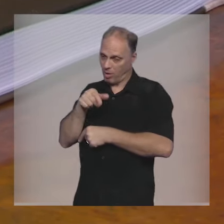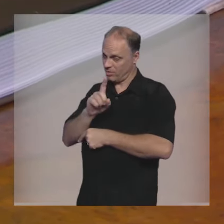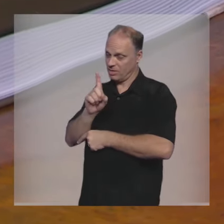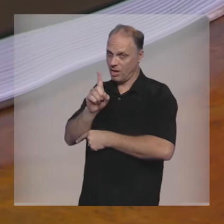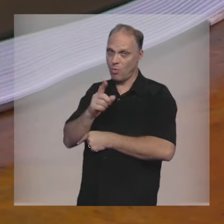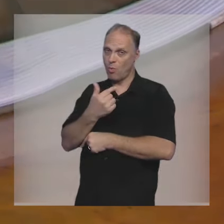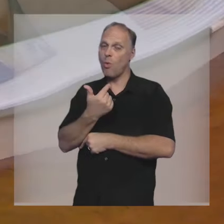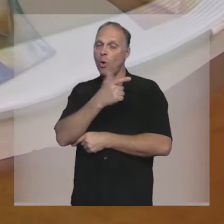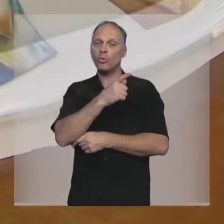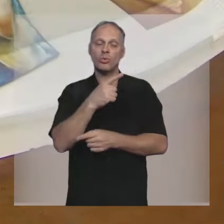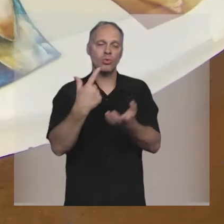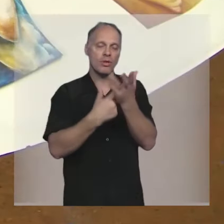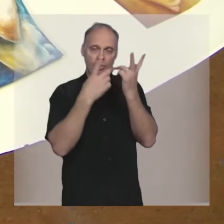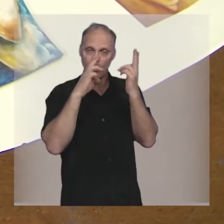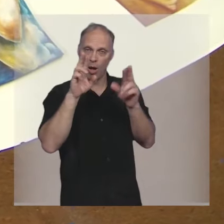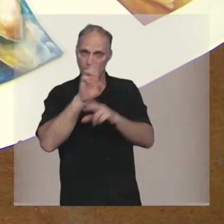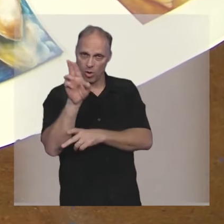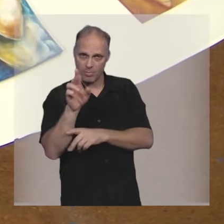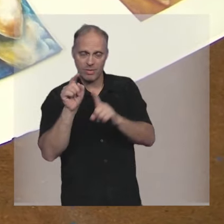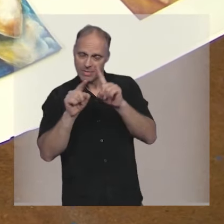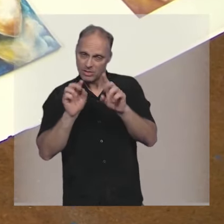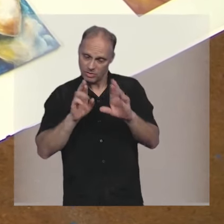este, virou um livro com o mesmo nome.